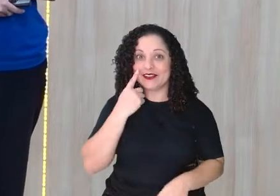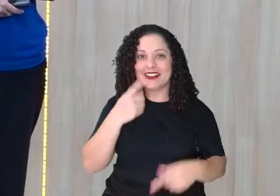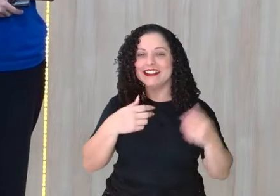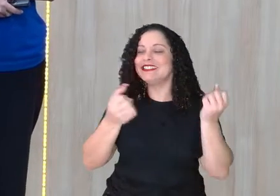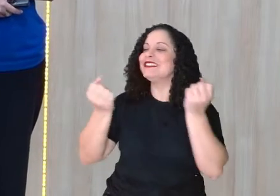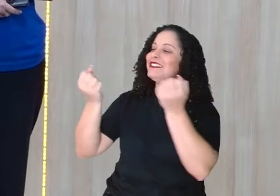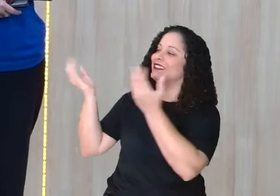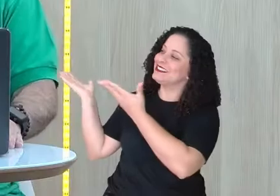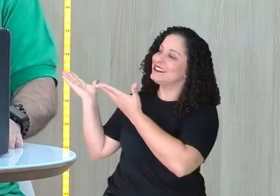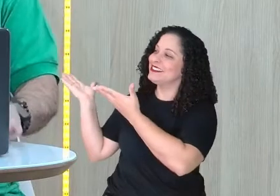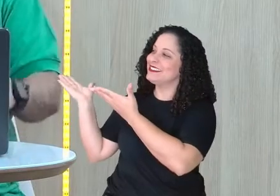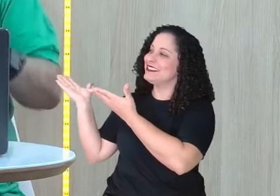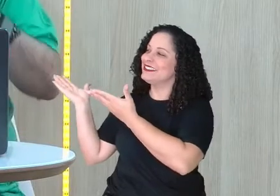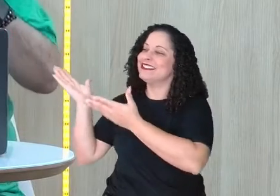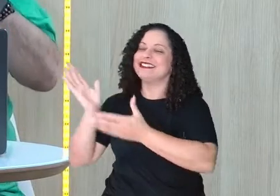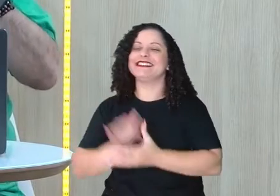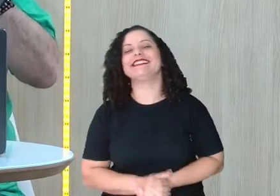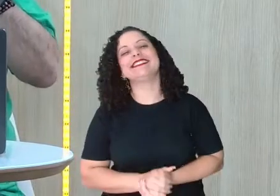está comigo hoje.